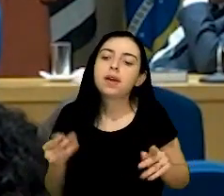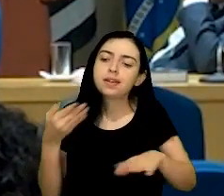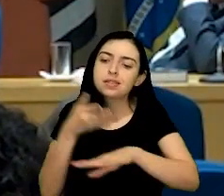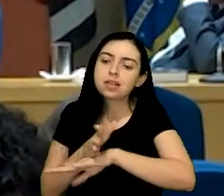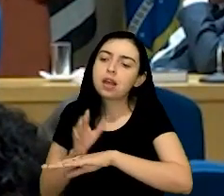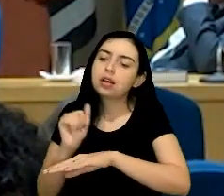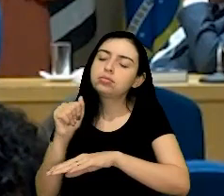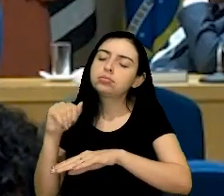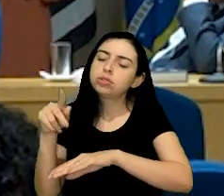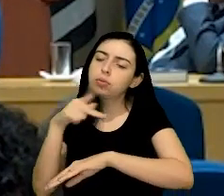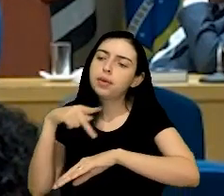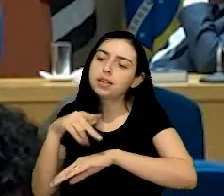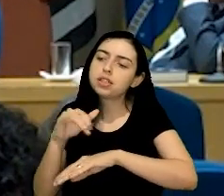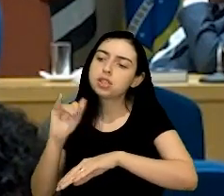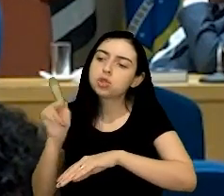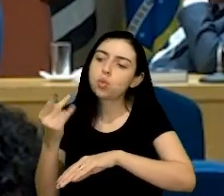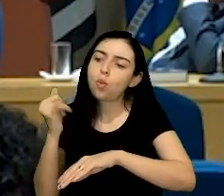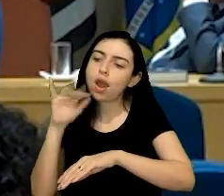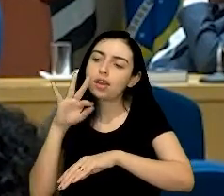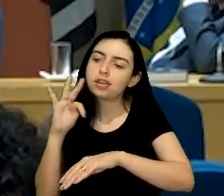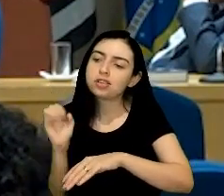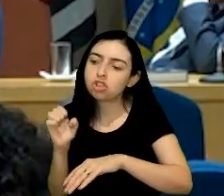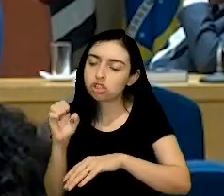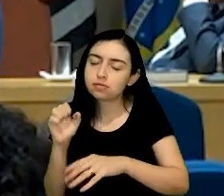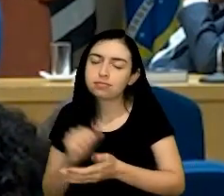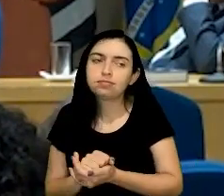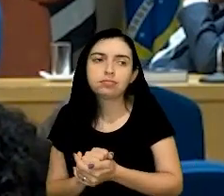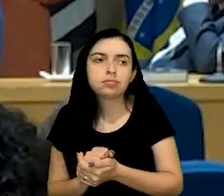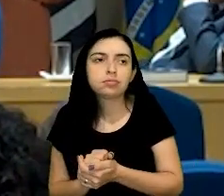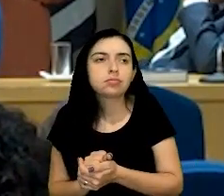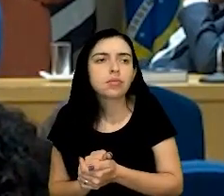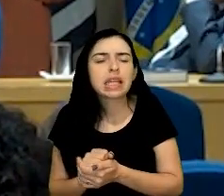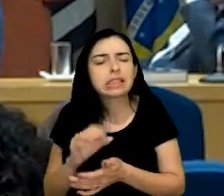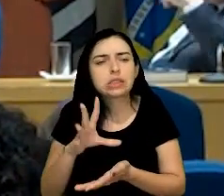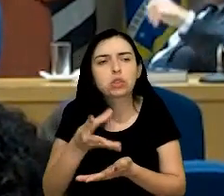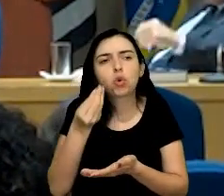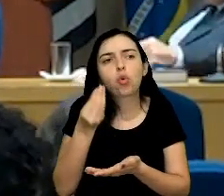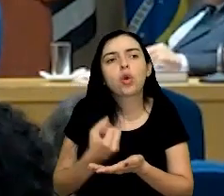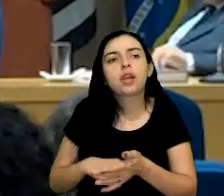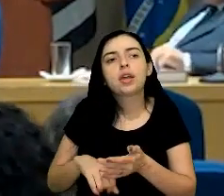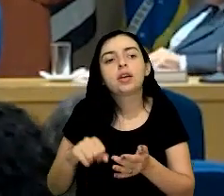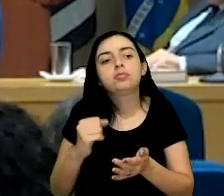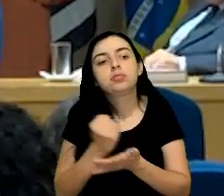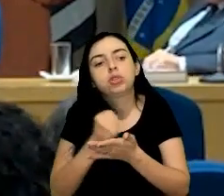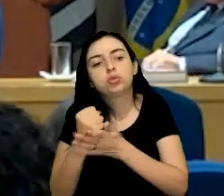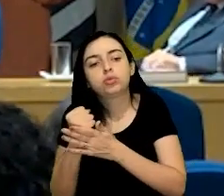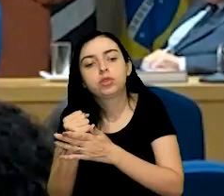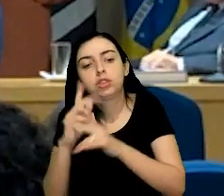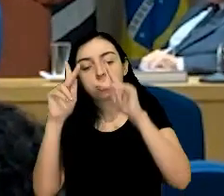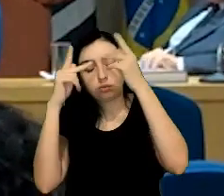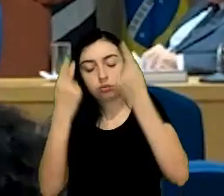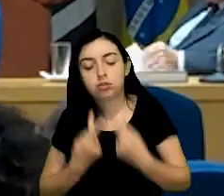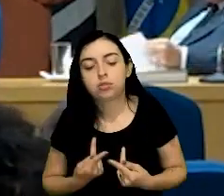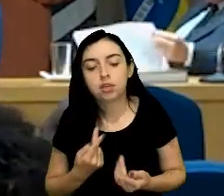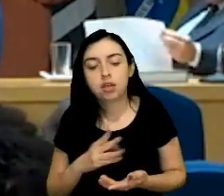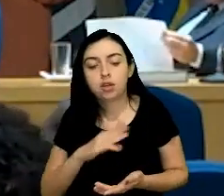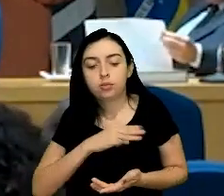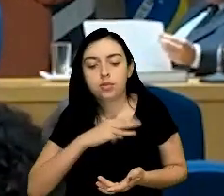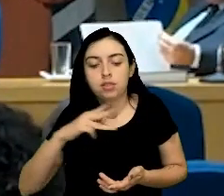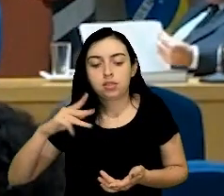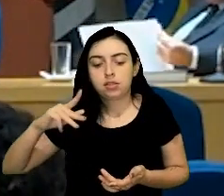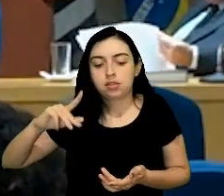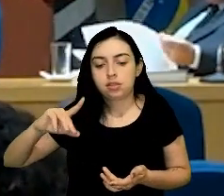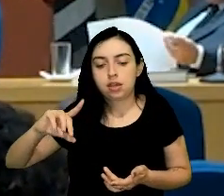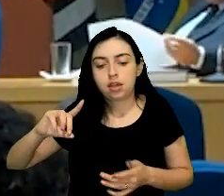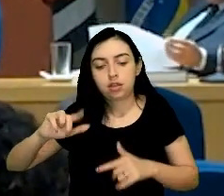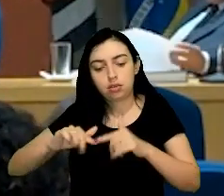a saída que eles encontraram foi o visto humanitário, que era dado pelo Ministério do Trabalho. Então, essa também é